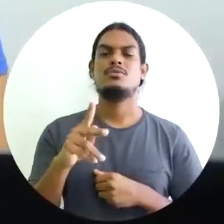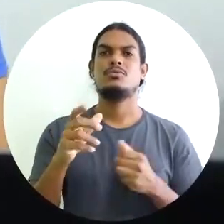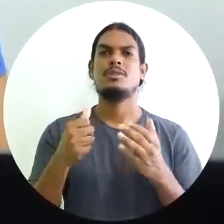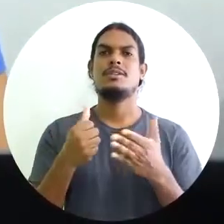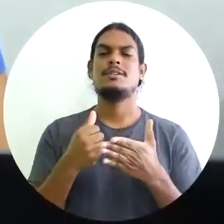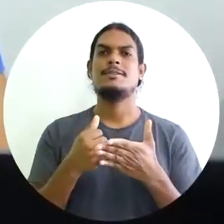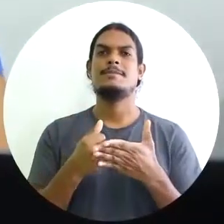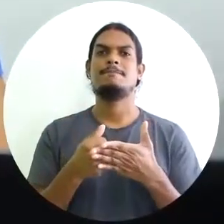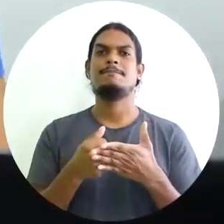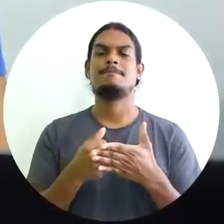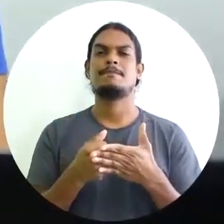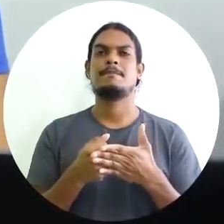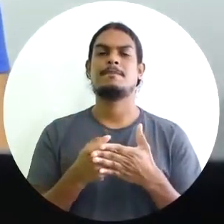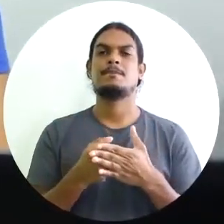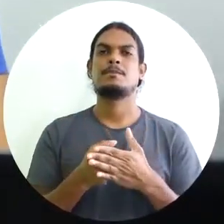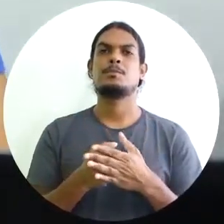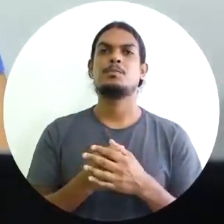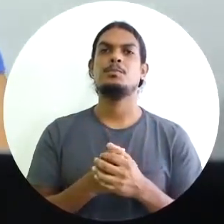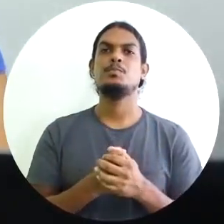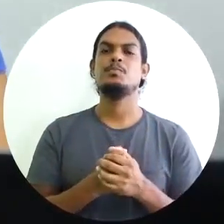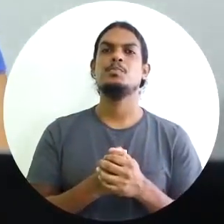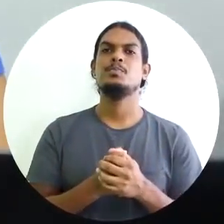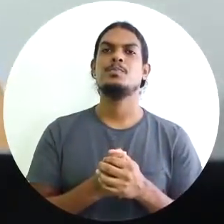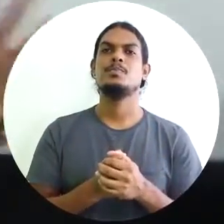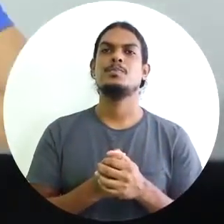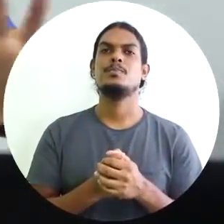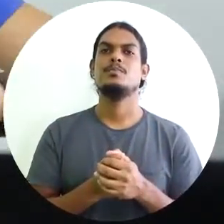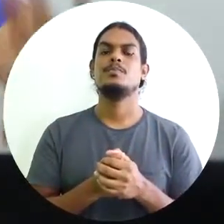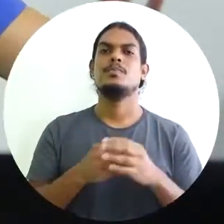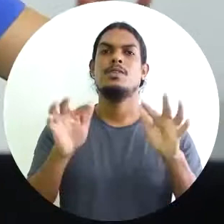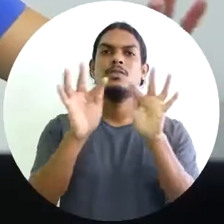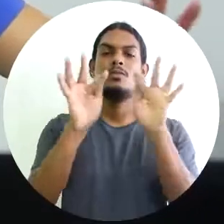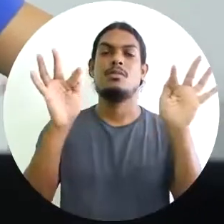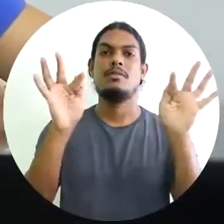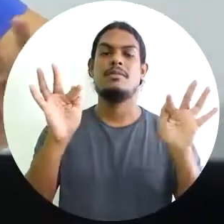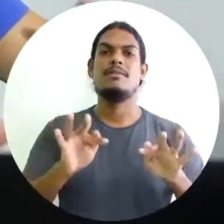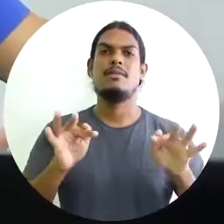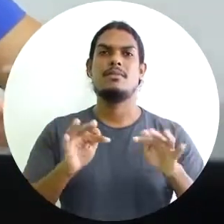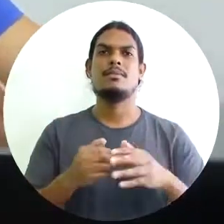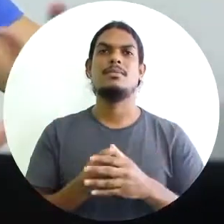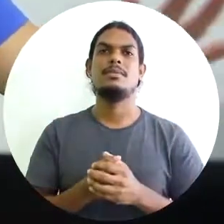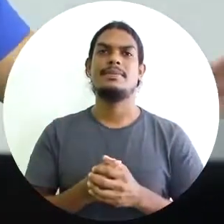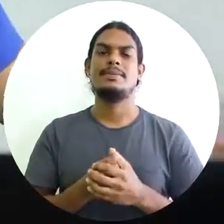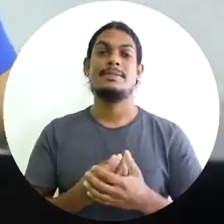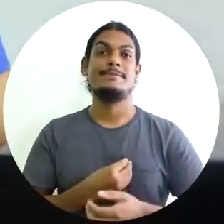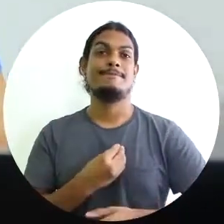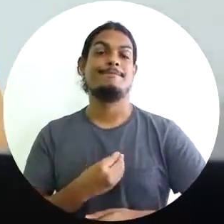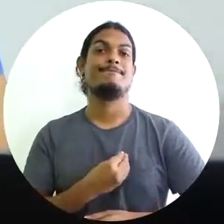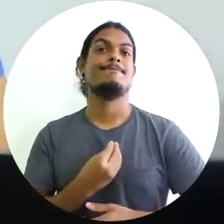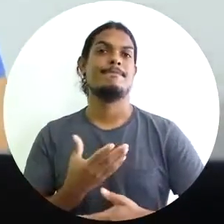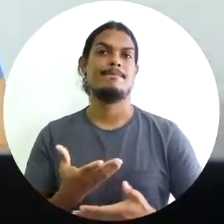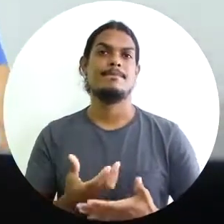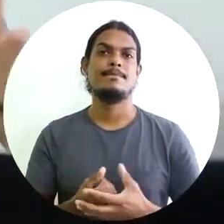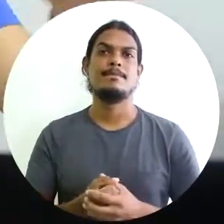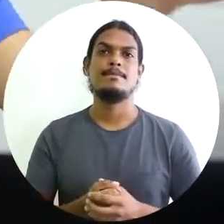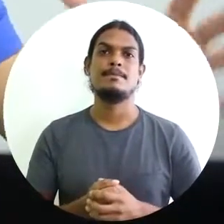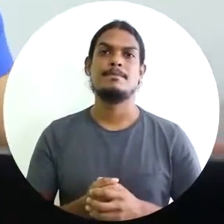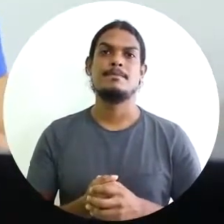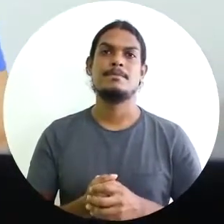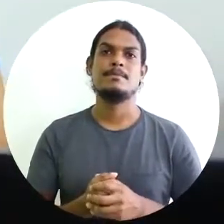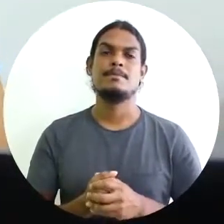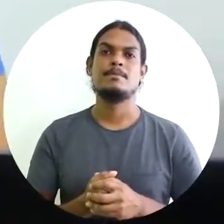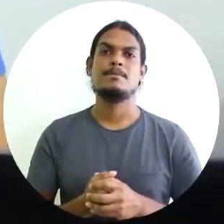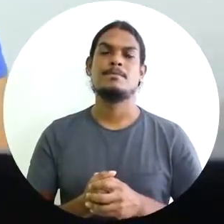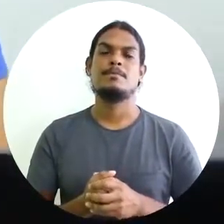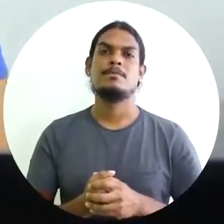ele se denominar realmente texto, foge aquele conceito que a gente tem de texto de emaranhado de palavras de várias